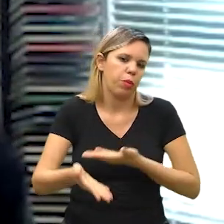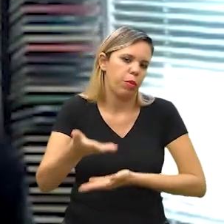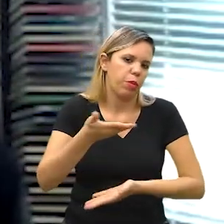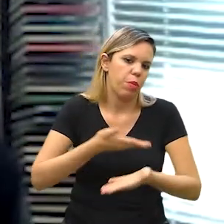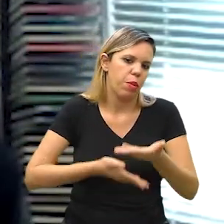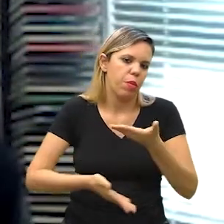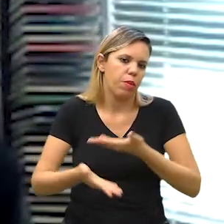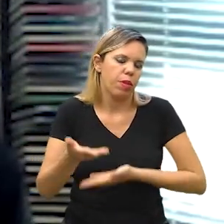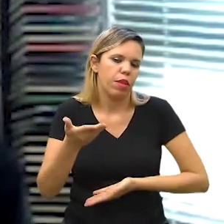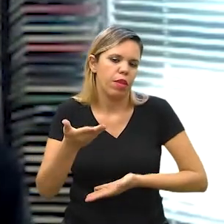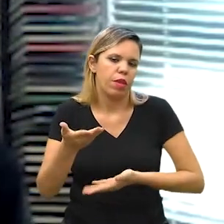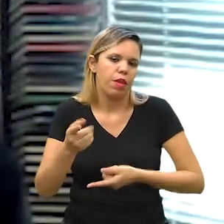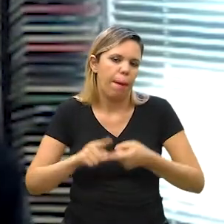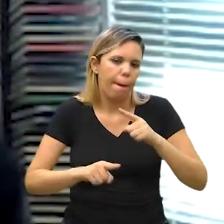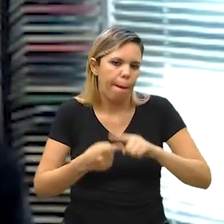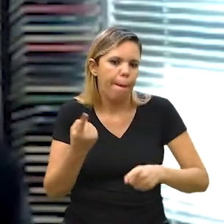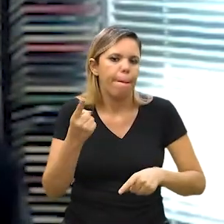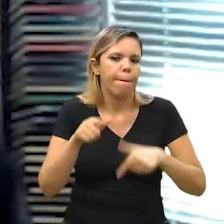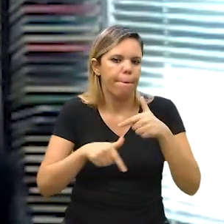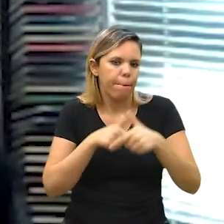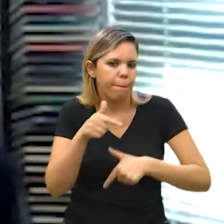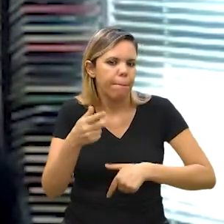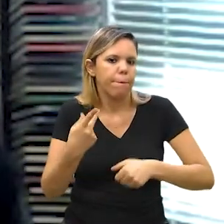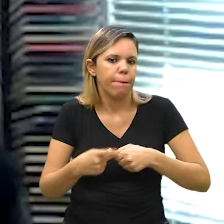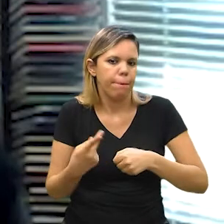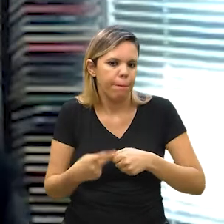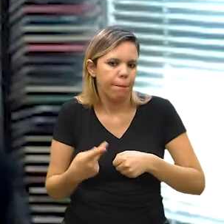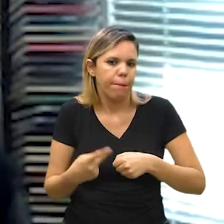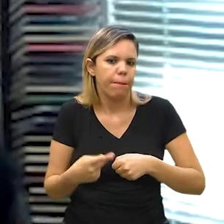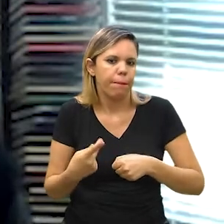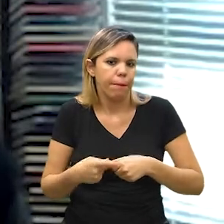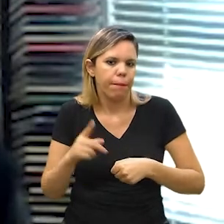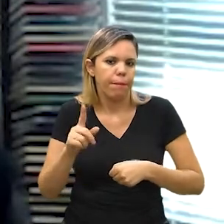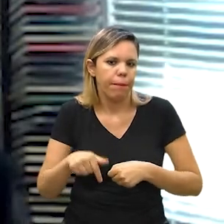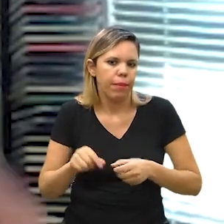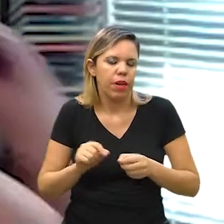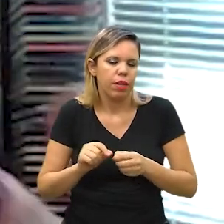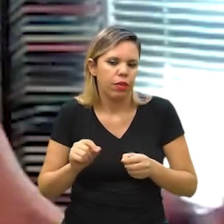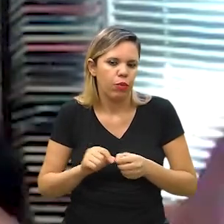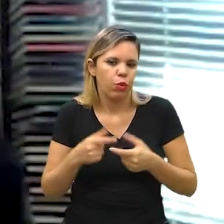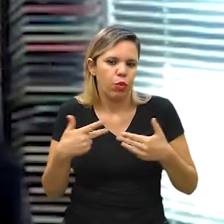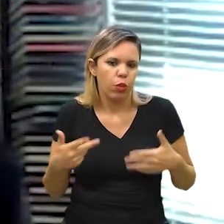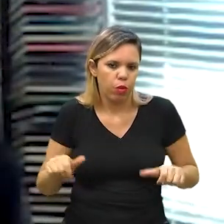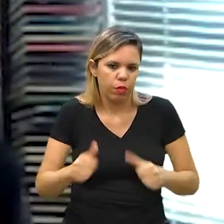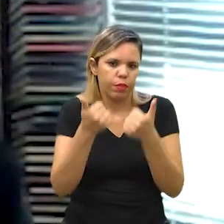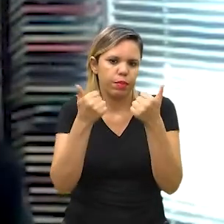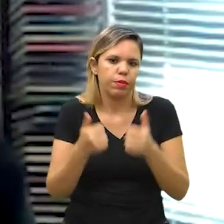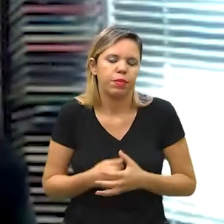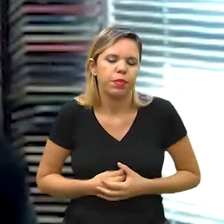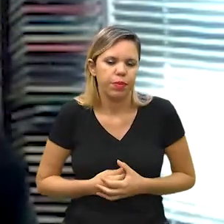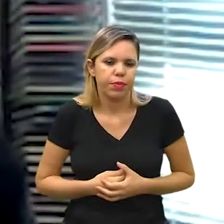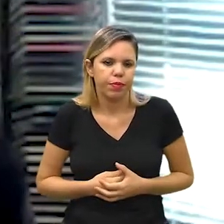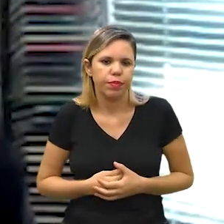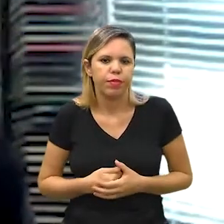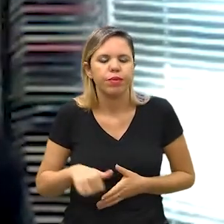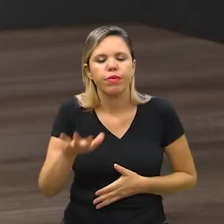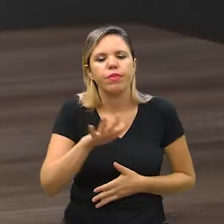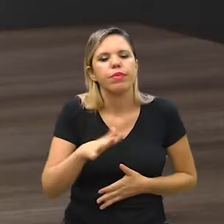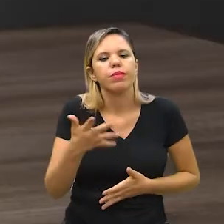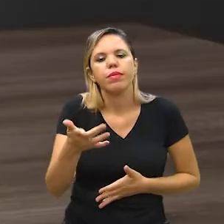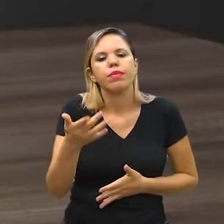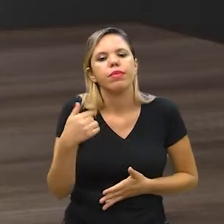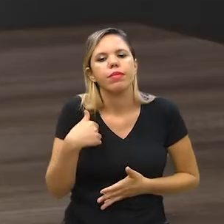muito compartilhamento de parcerias, de serviços e produtos. Isso foi uma coisa, uma questão positiva,